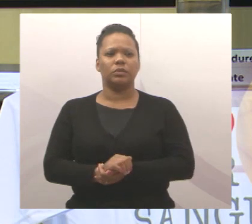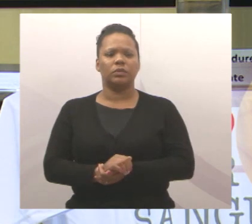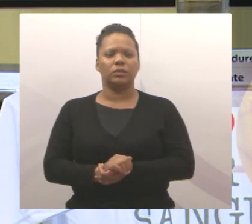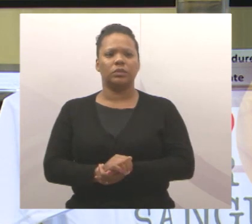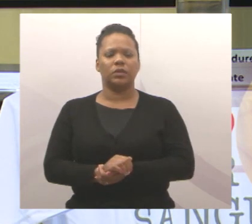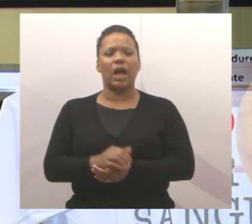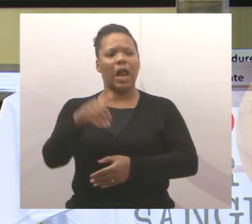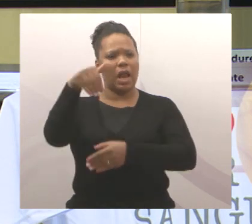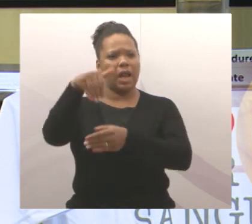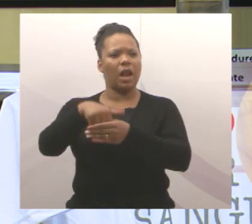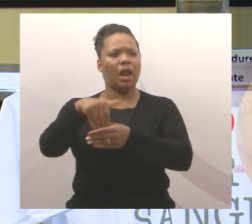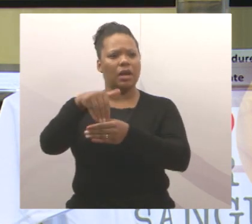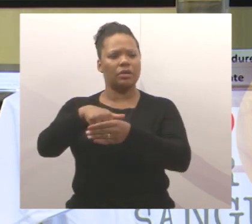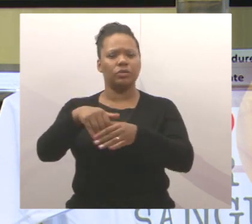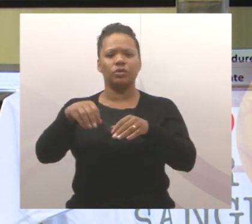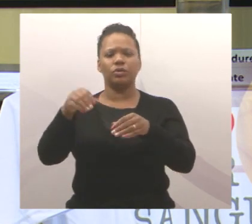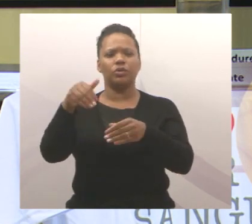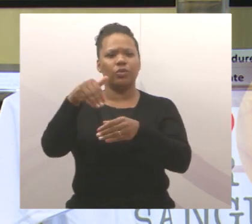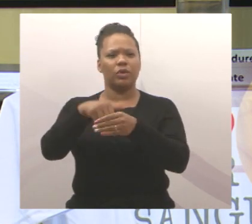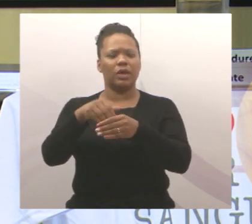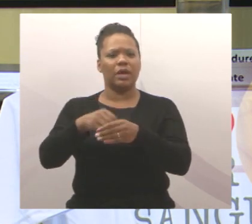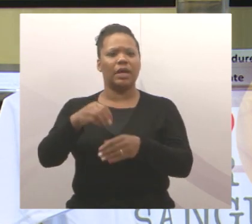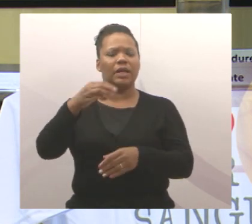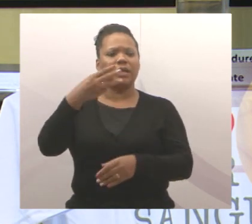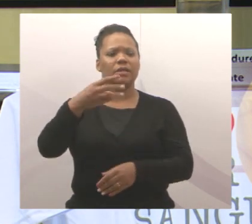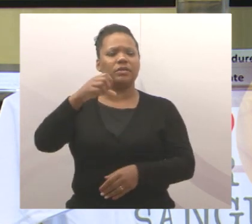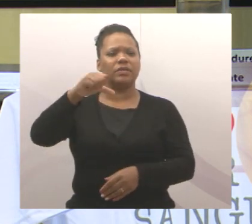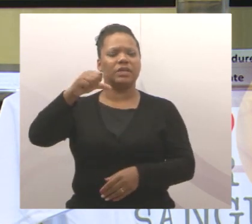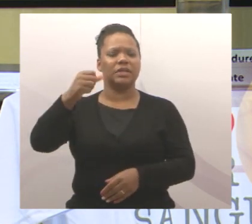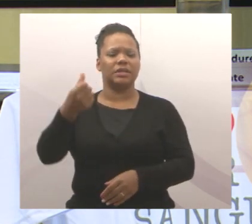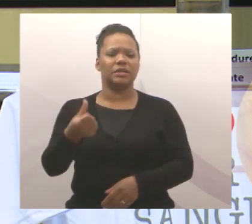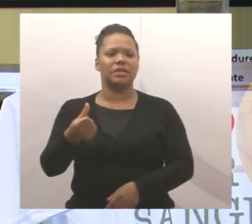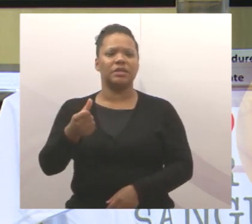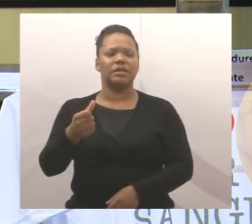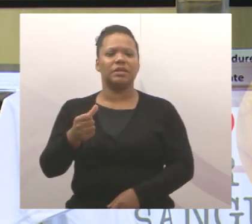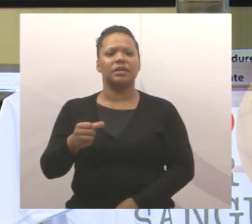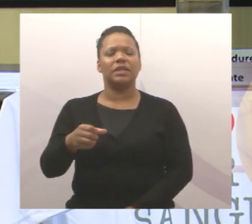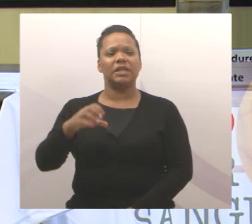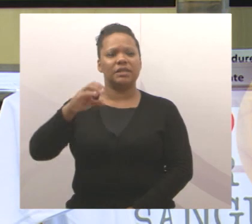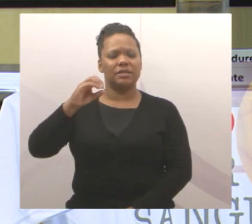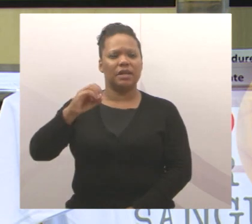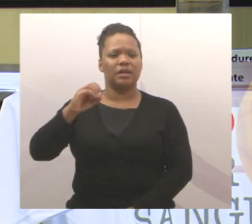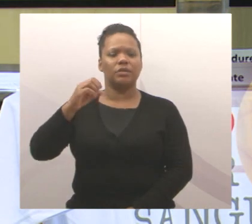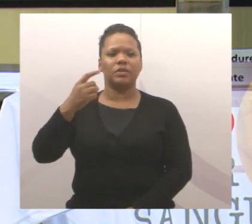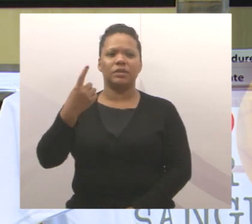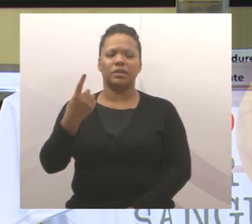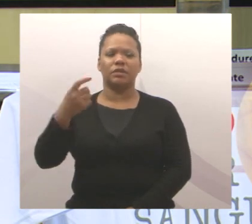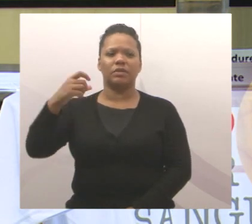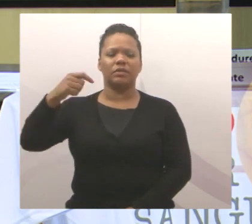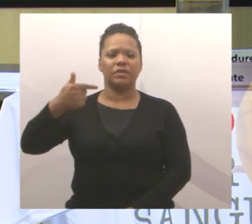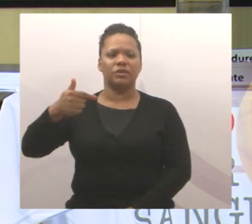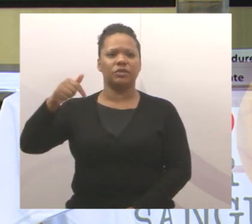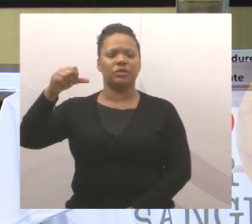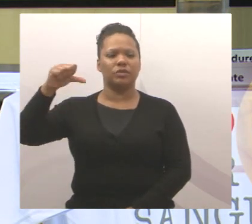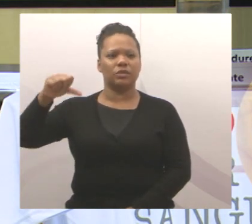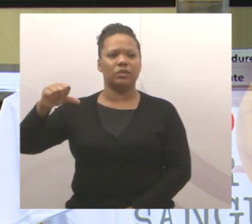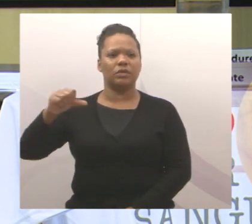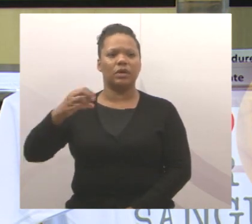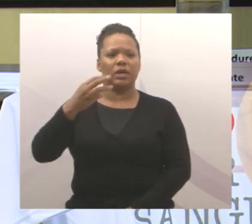como eleitor na zona 396, seção 0129, título número